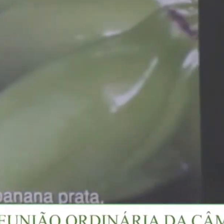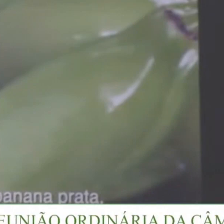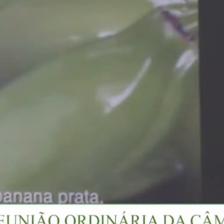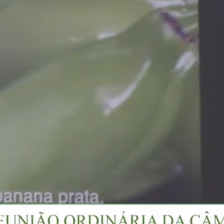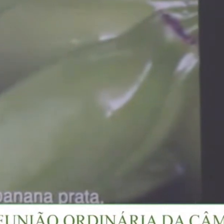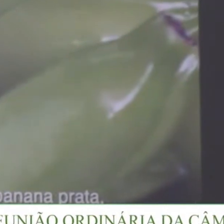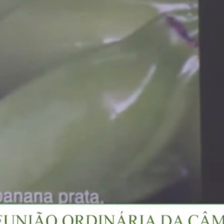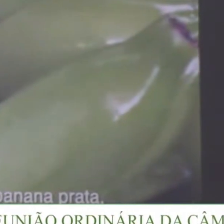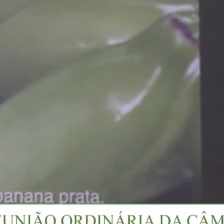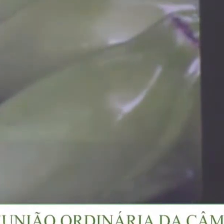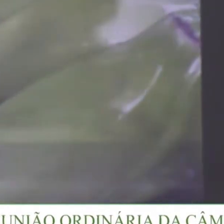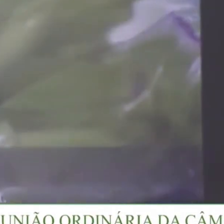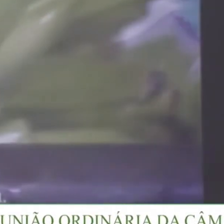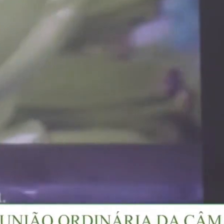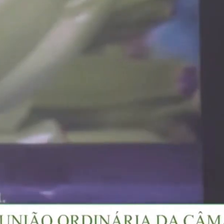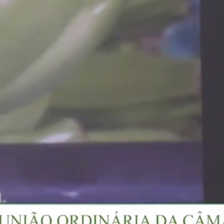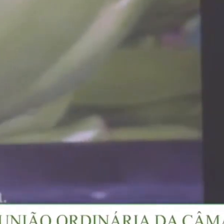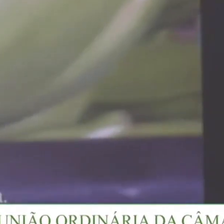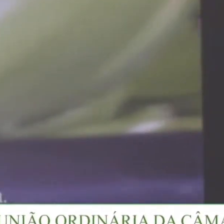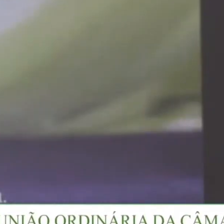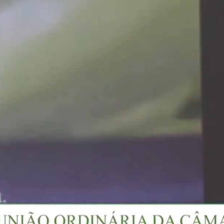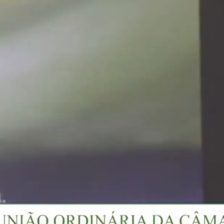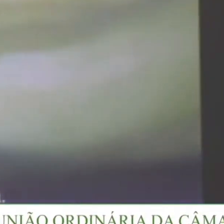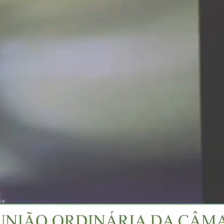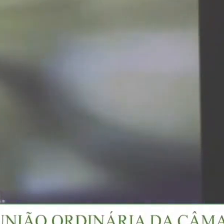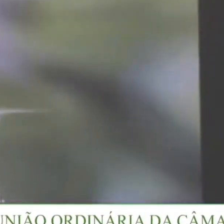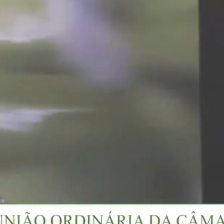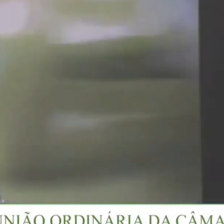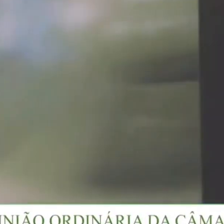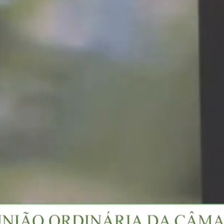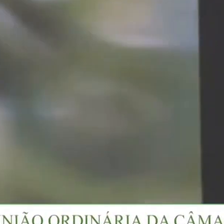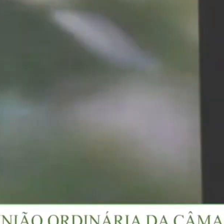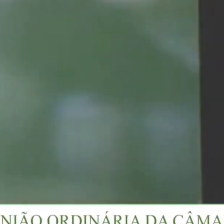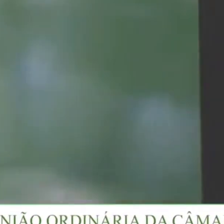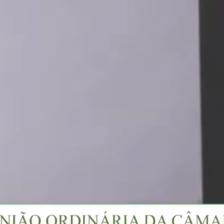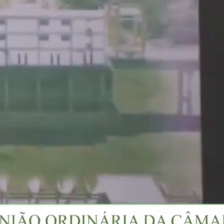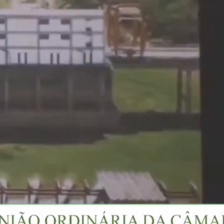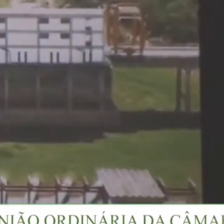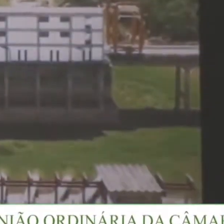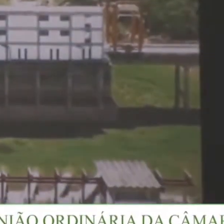exportação da nossa banana prata, fruta genuinamente brasileira.